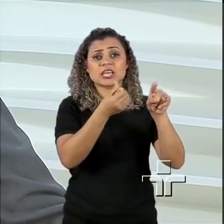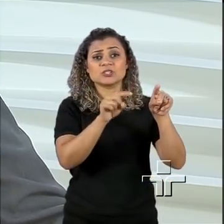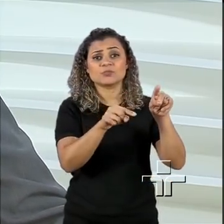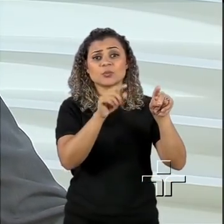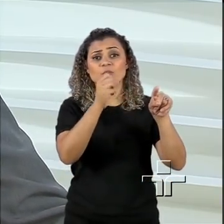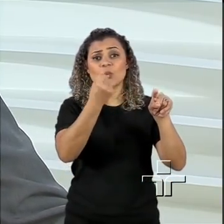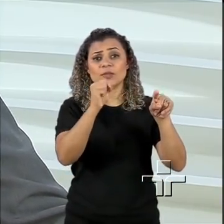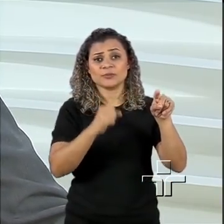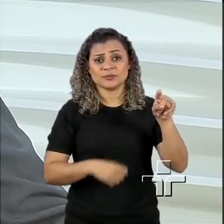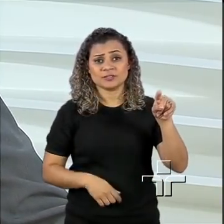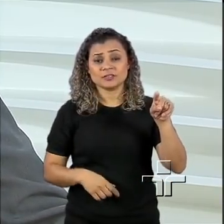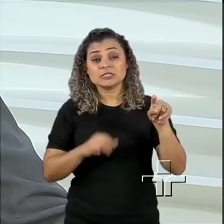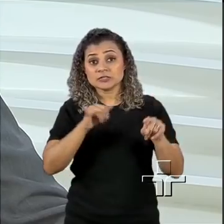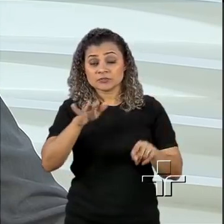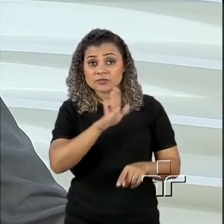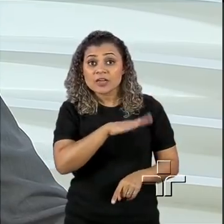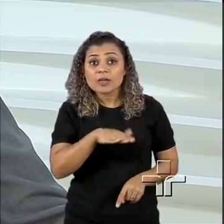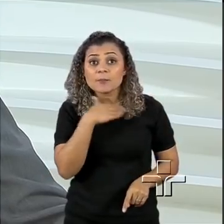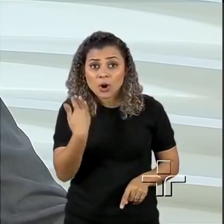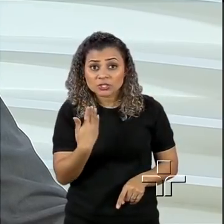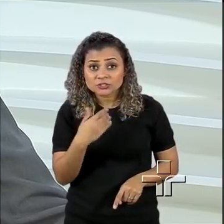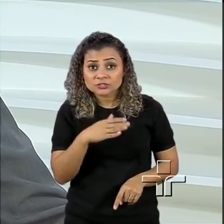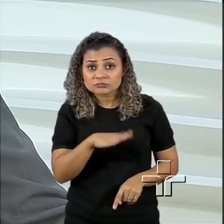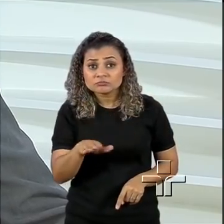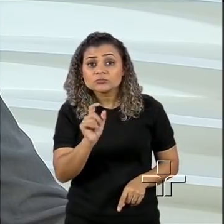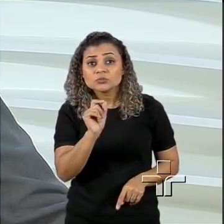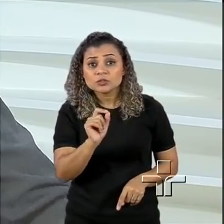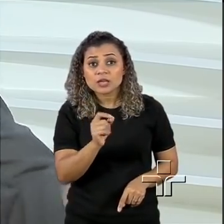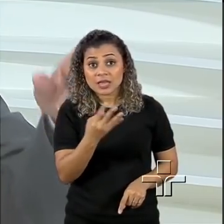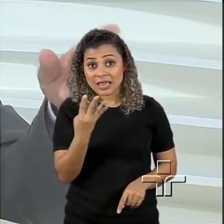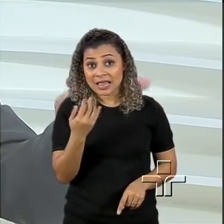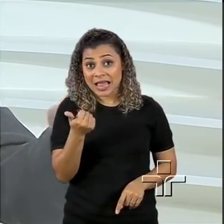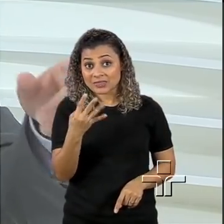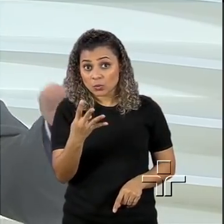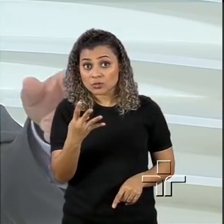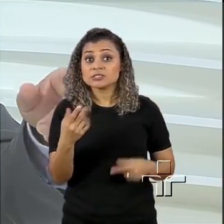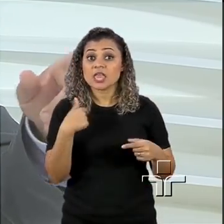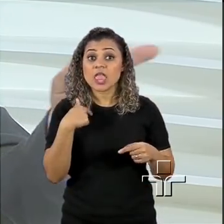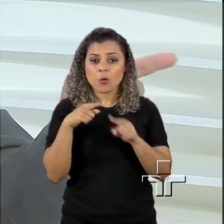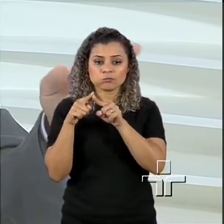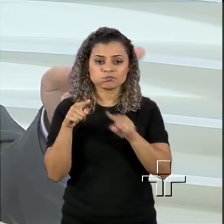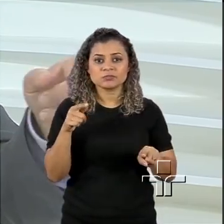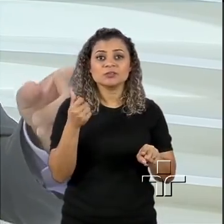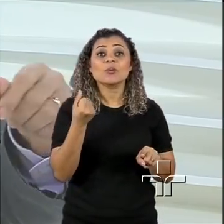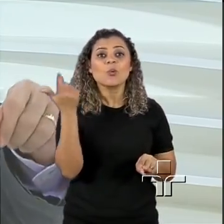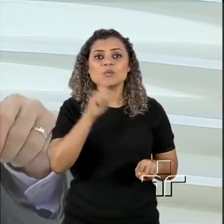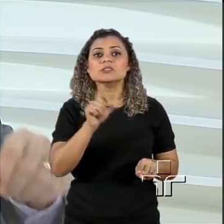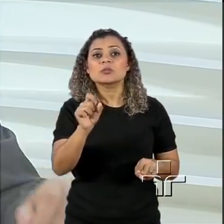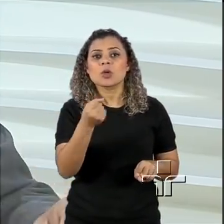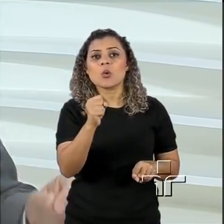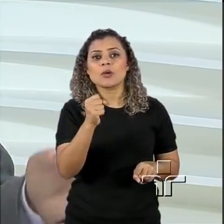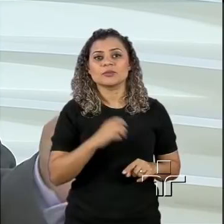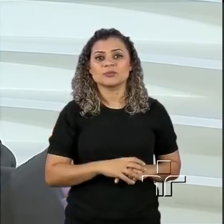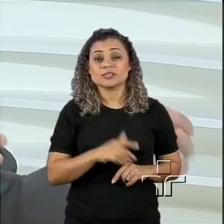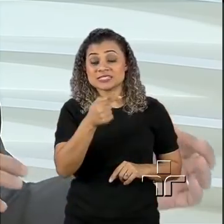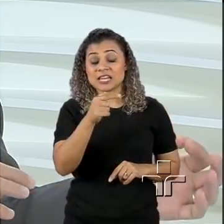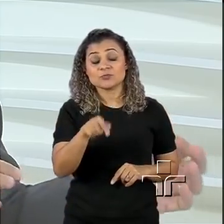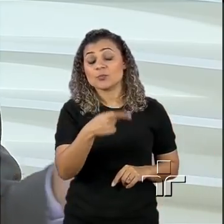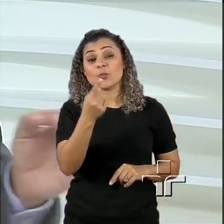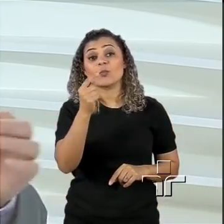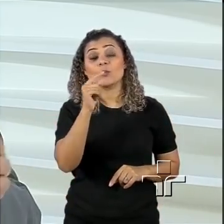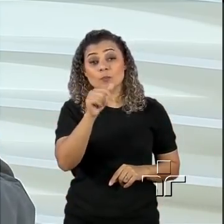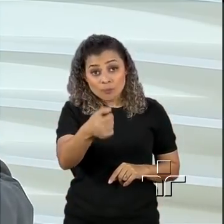olhar a mortalidade infantil, quando eu assumi, era 14 ponto alguma coisa, deixei com 7,8. Essa